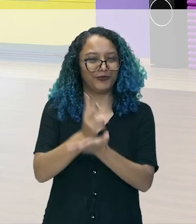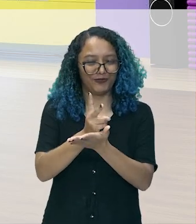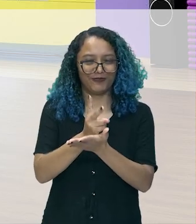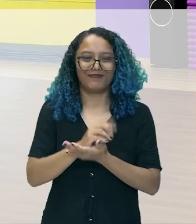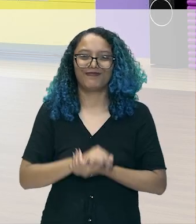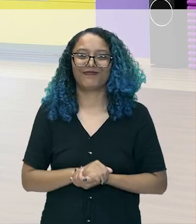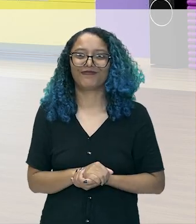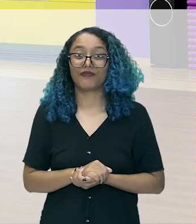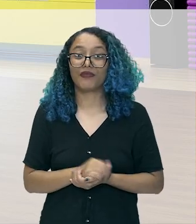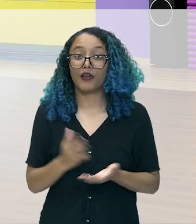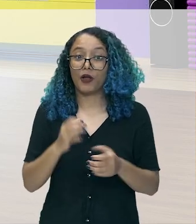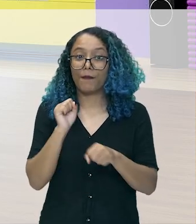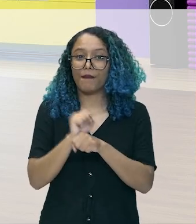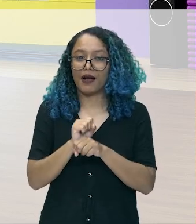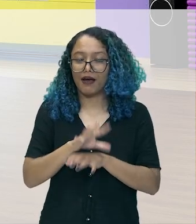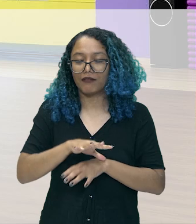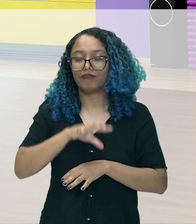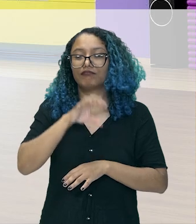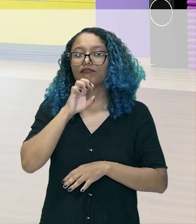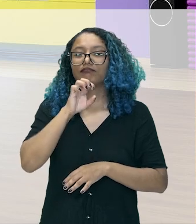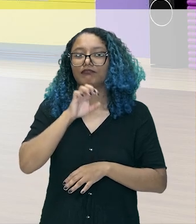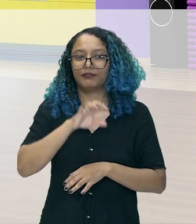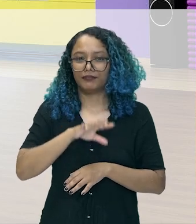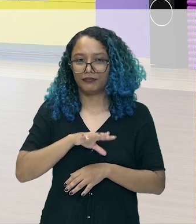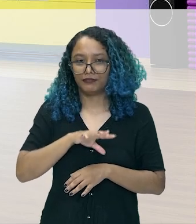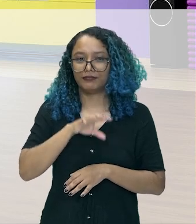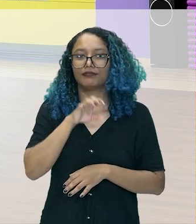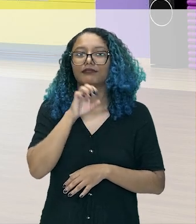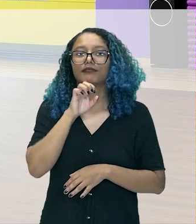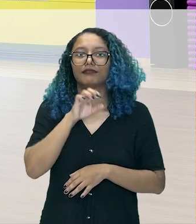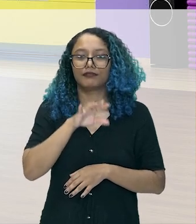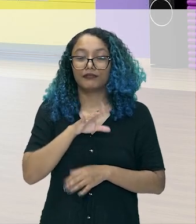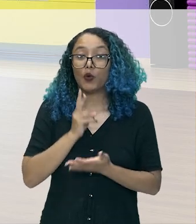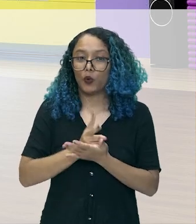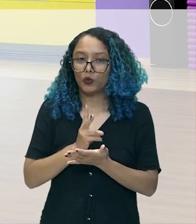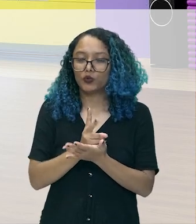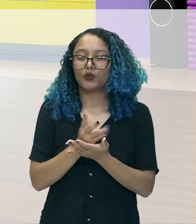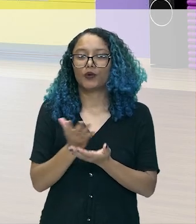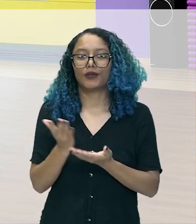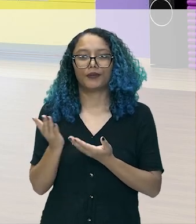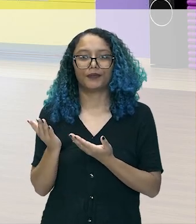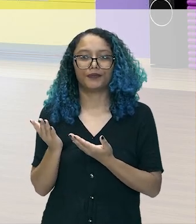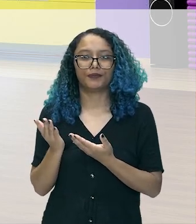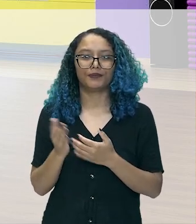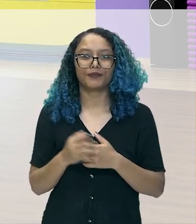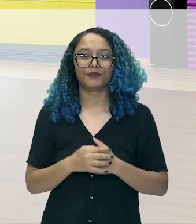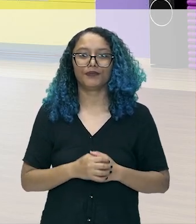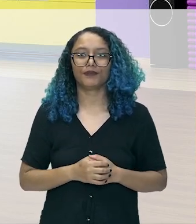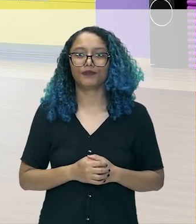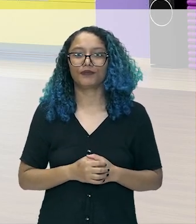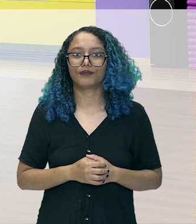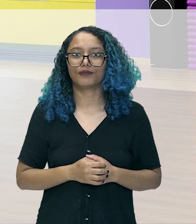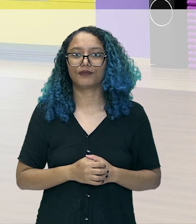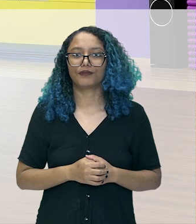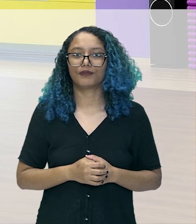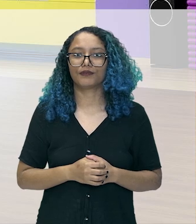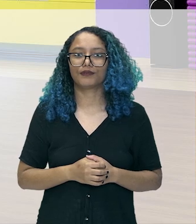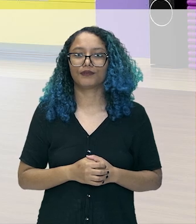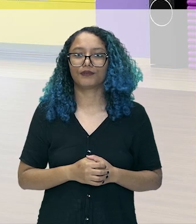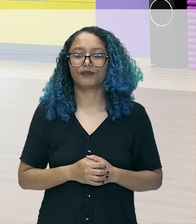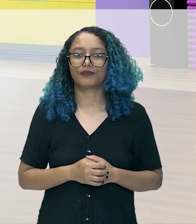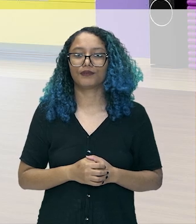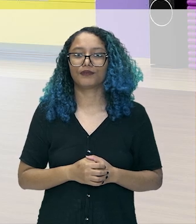Eu tô cansada de vocês. A gente não vai parar, não. Vamos lá. De um lado pro outro. Vamos jogar o